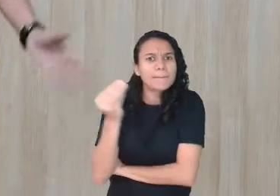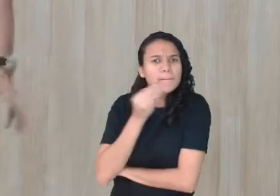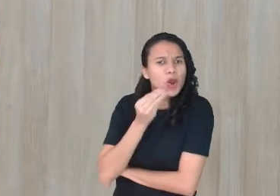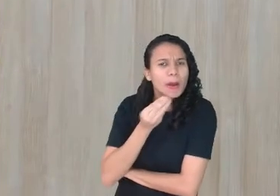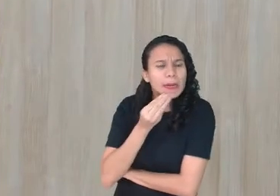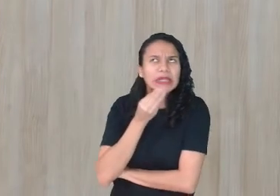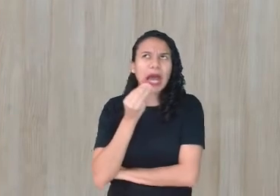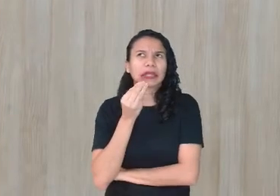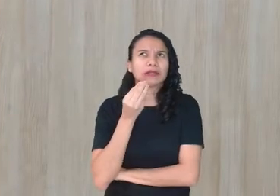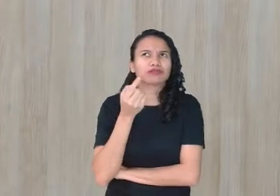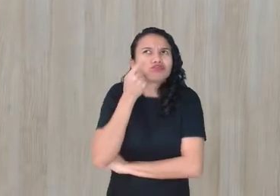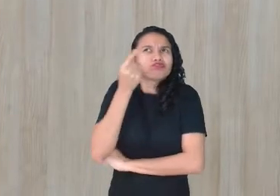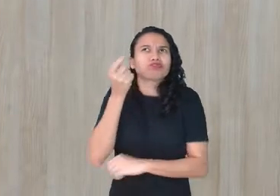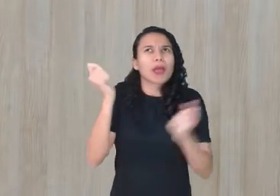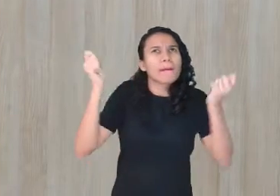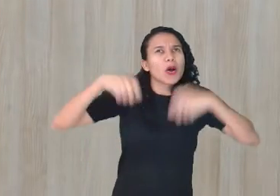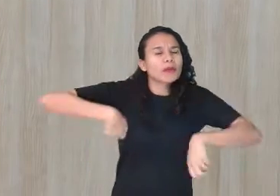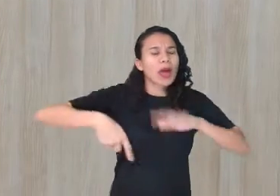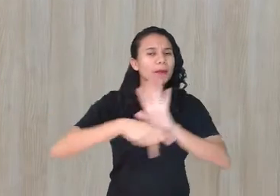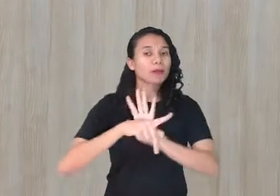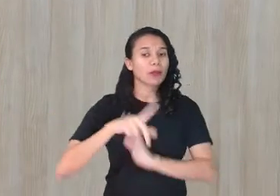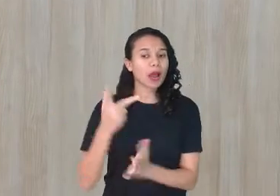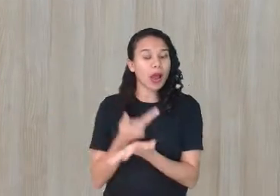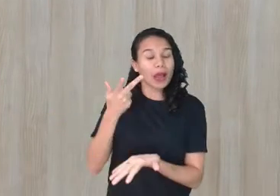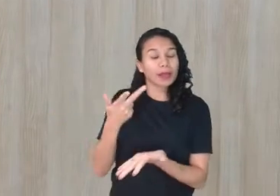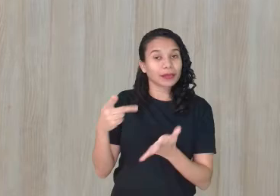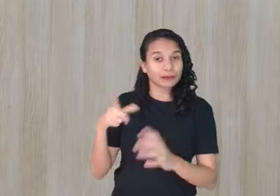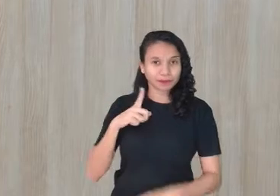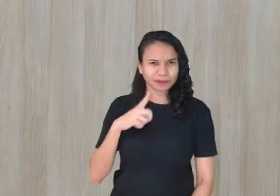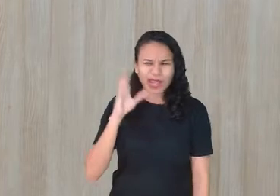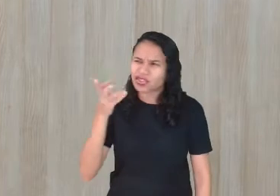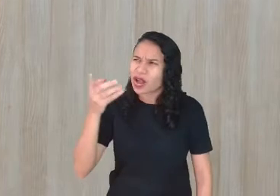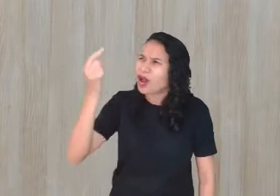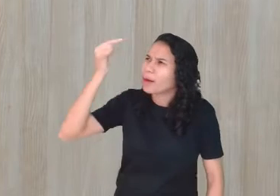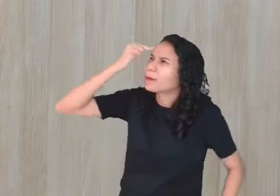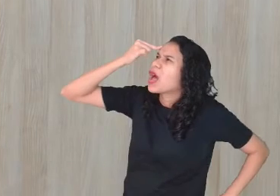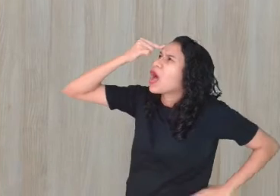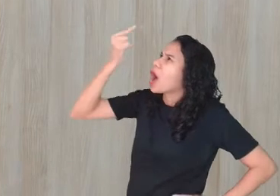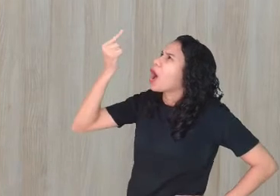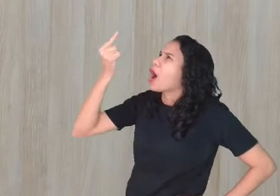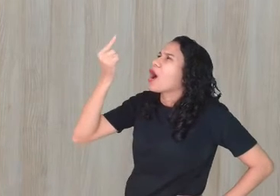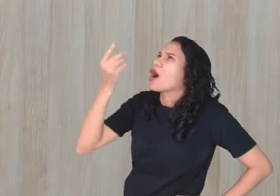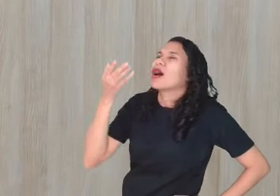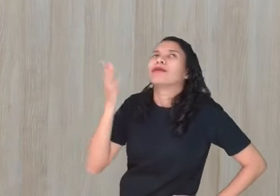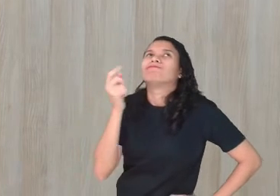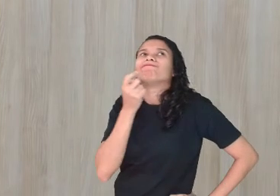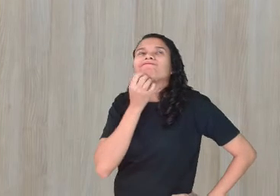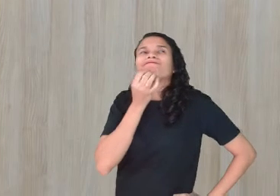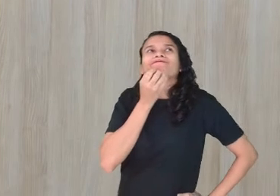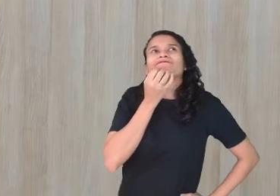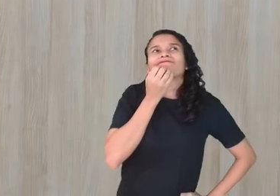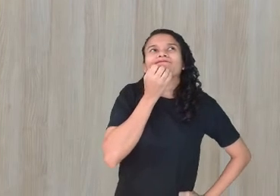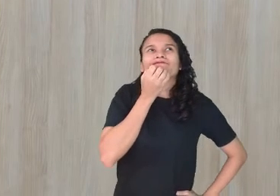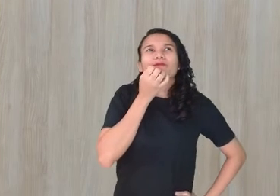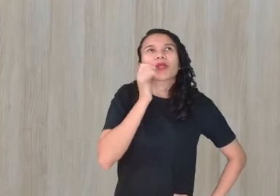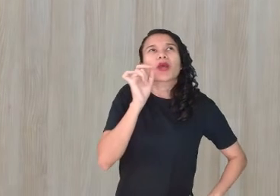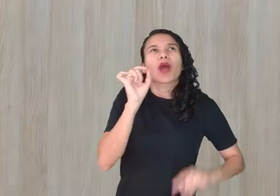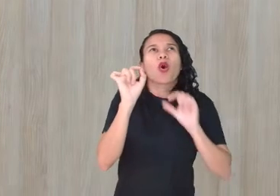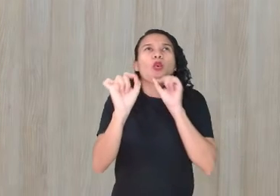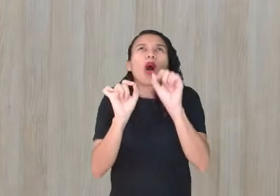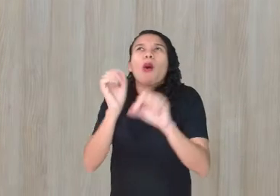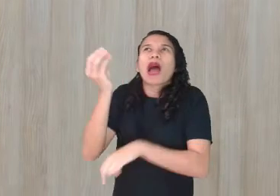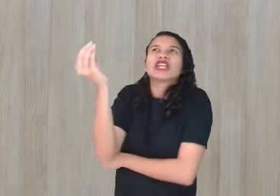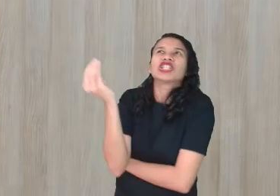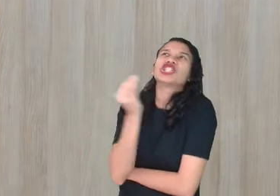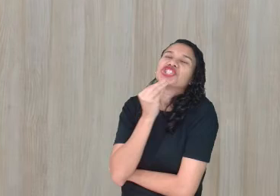probabilidade. Vamos fazer as possibilidades de acontecer algo. Você já se perguntou, já disse alguma vez assim, qual é a